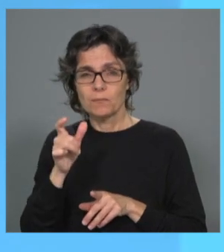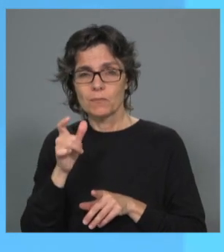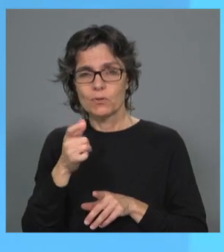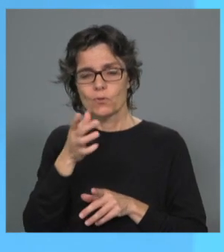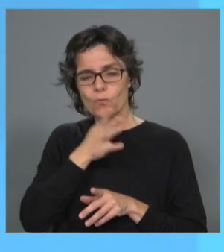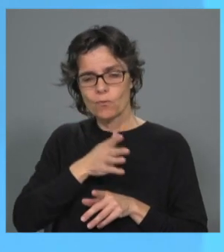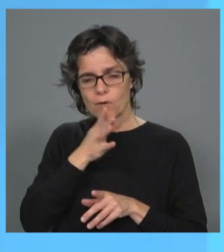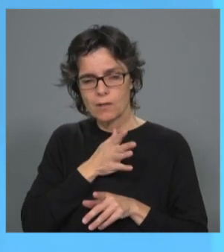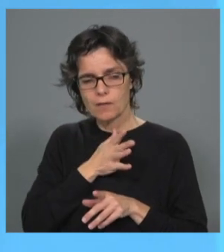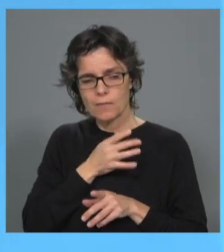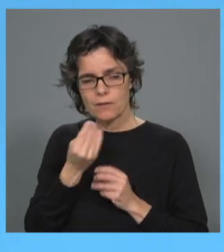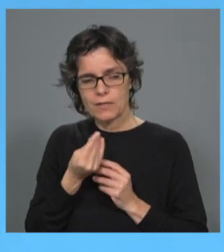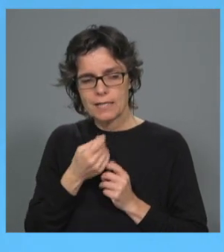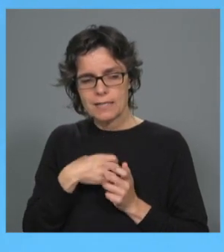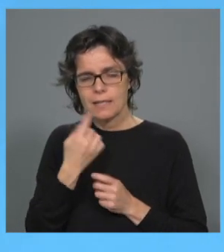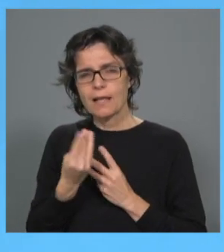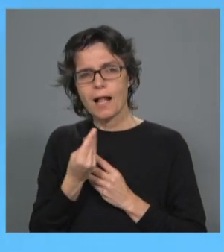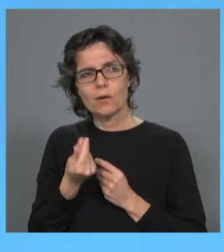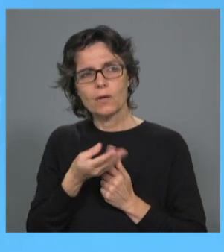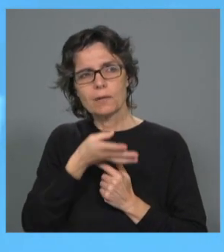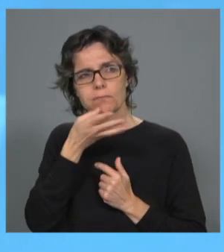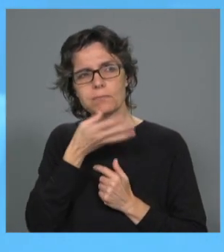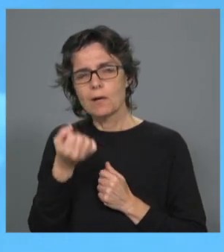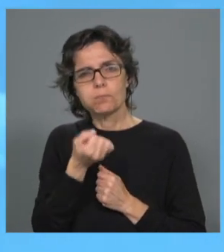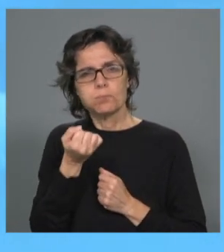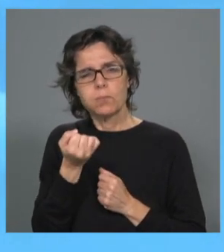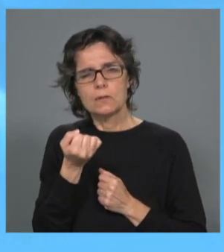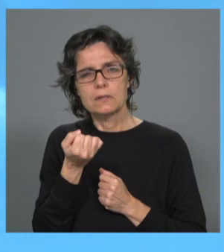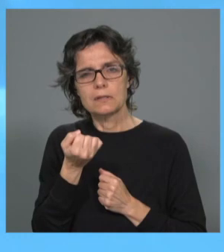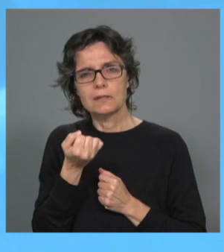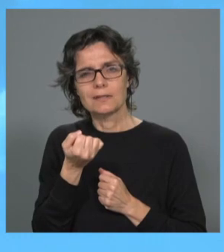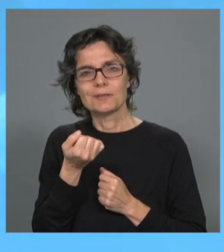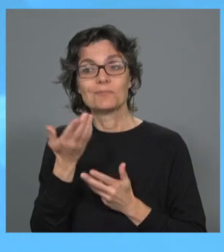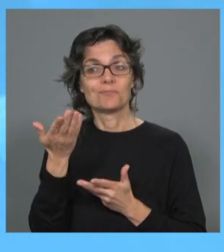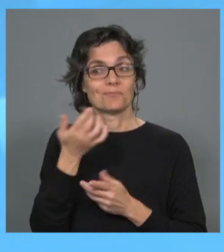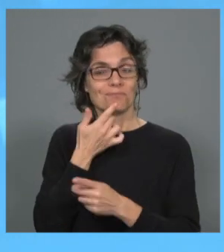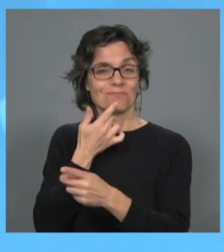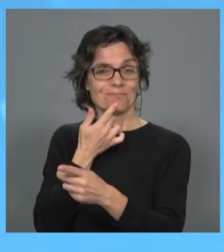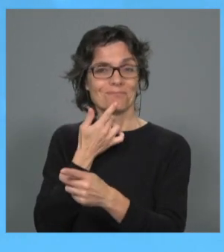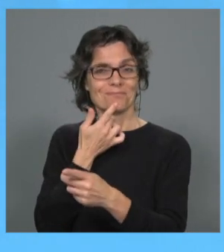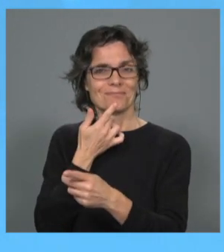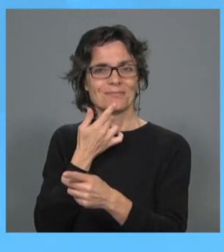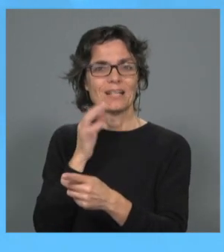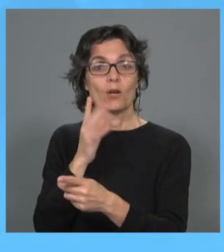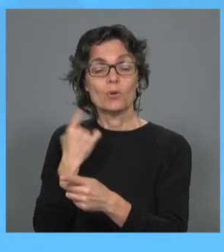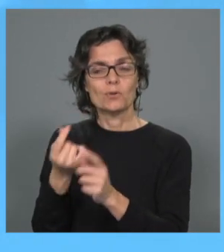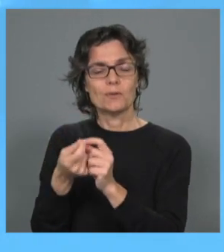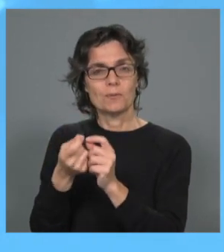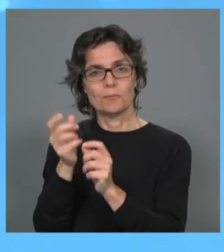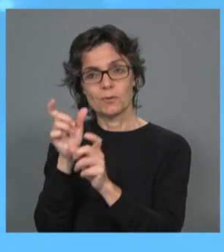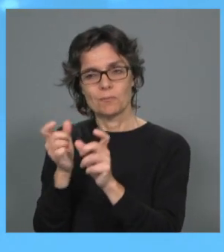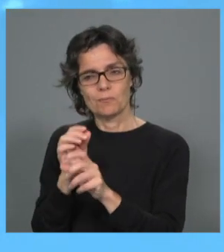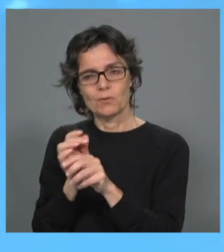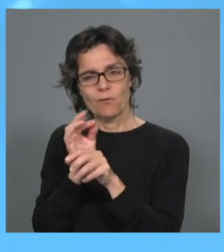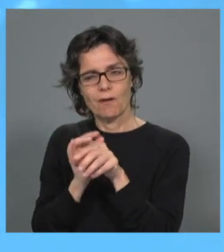não sabem explicar, mas que há qualquer coisa que as ultrapassa. E isso percebe-se muito a cuidar da pessoa frágil. Há